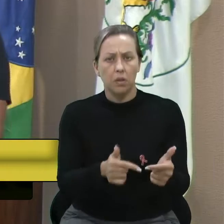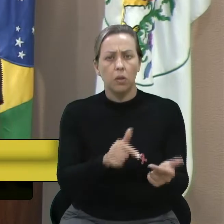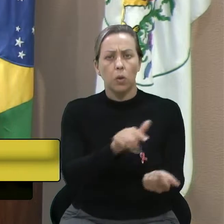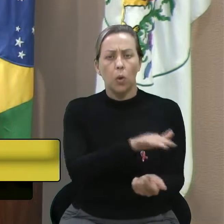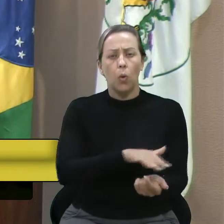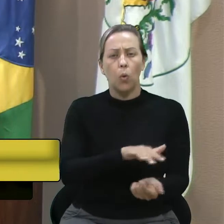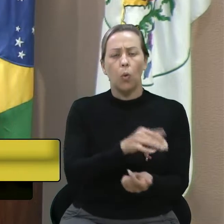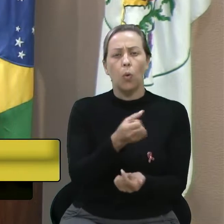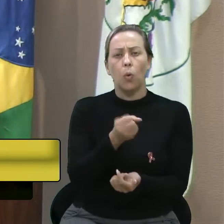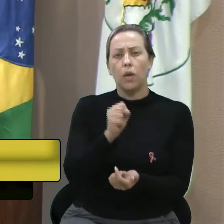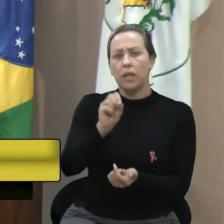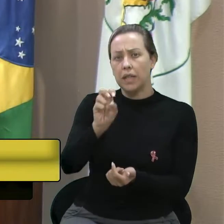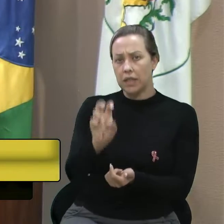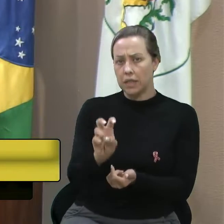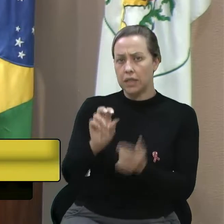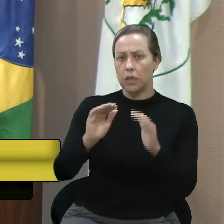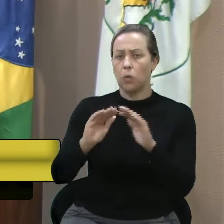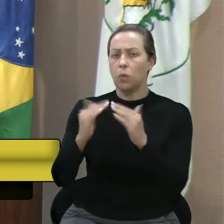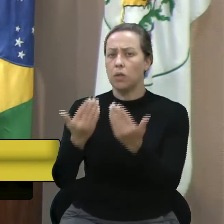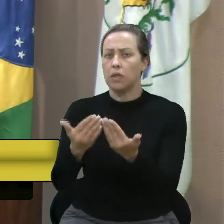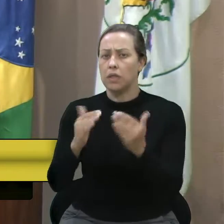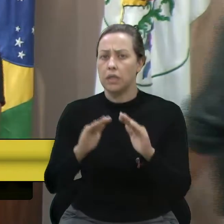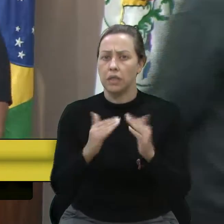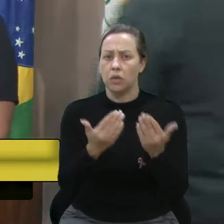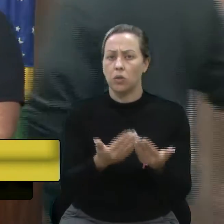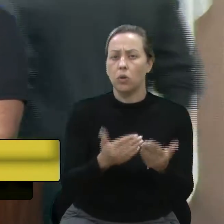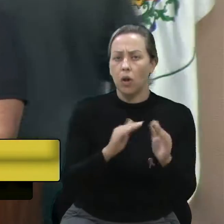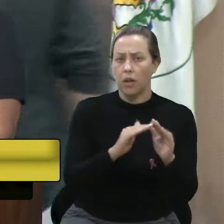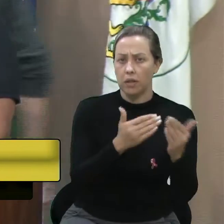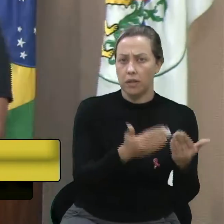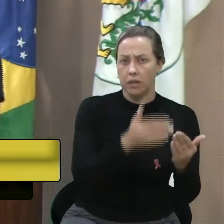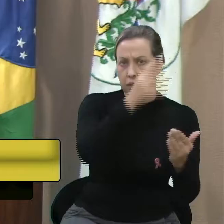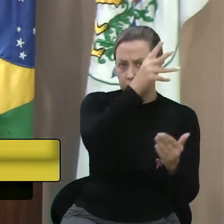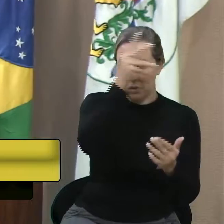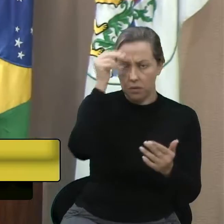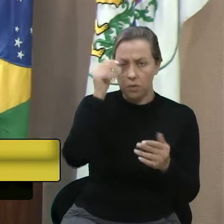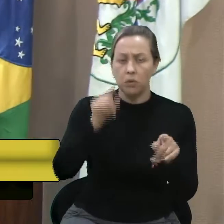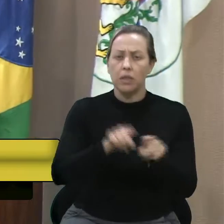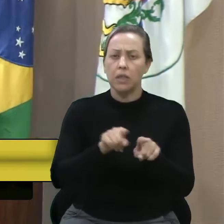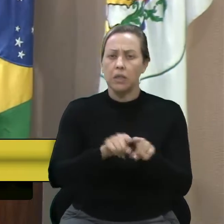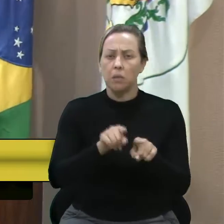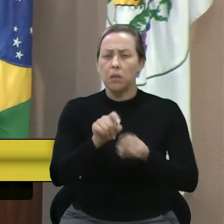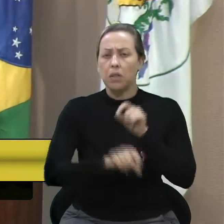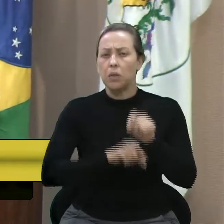de 85 escolas municipais. Também destaco